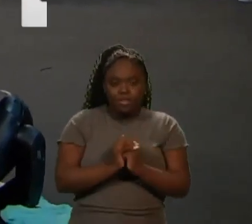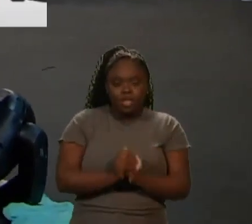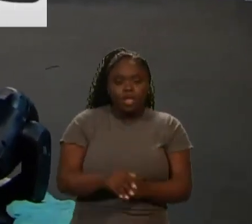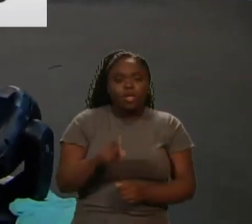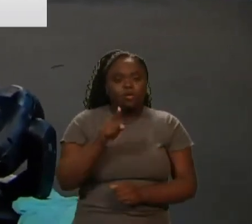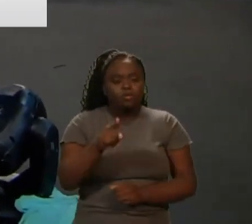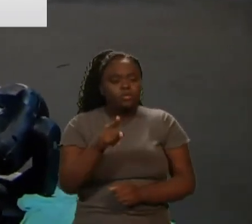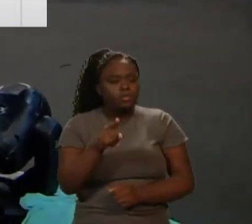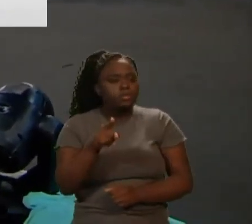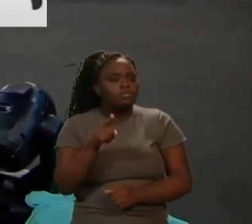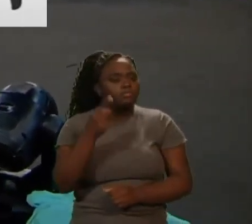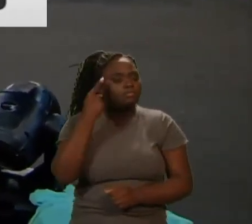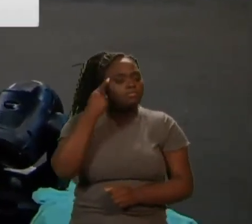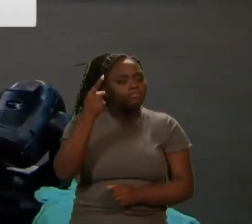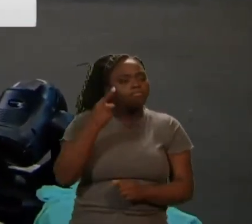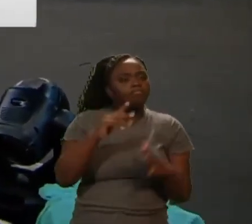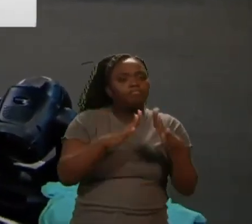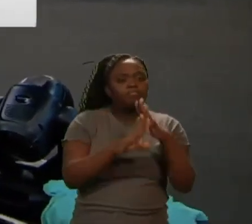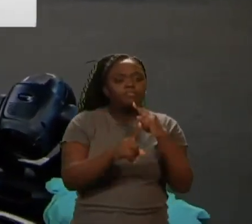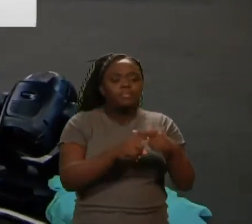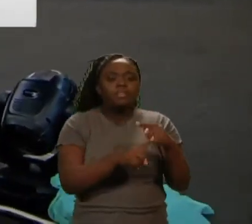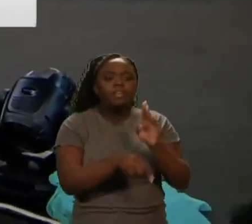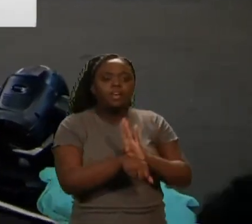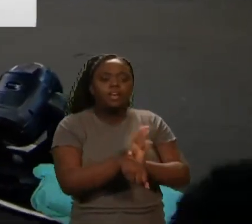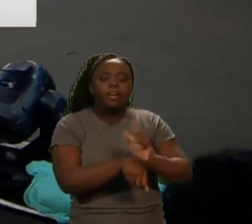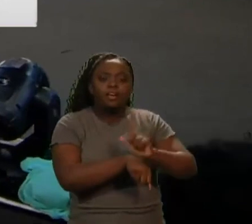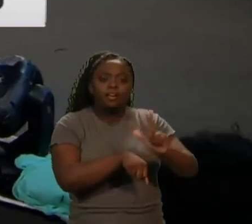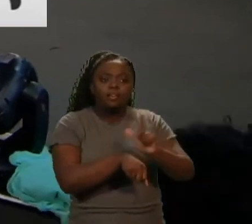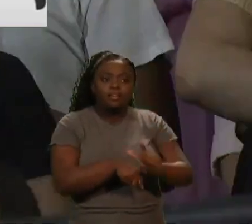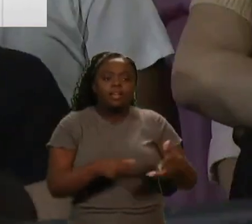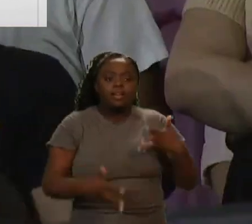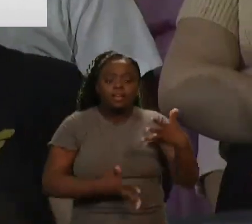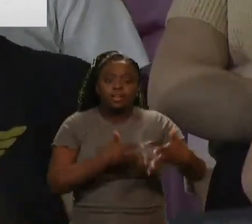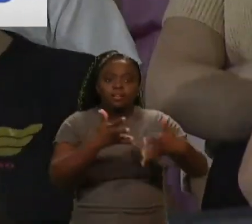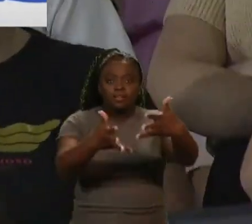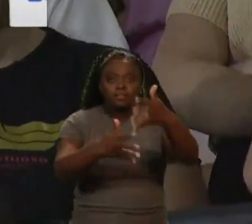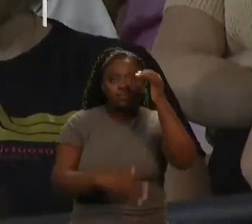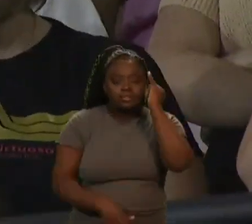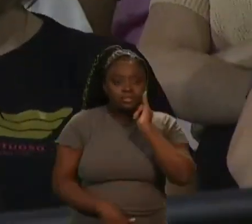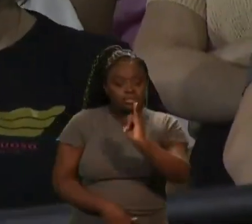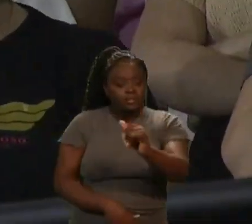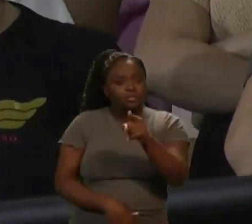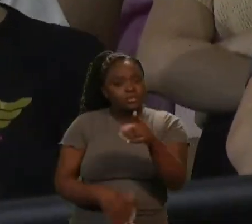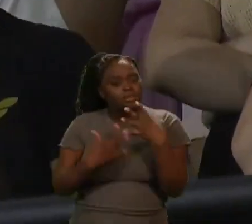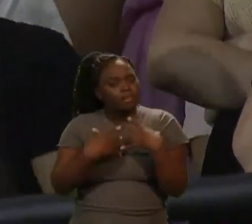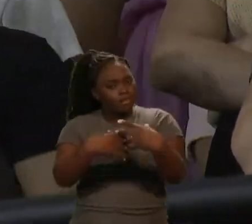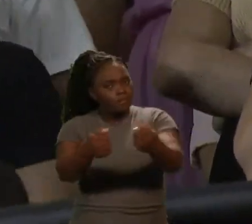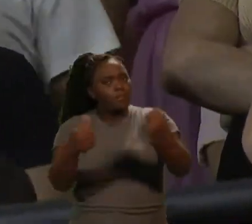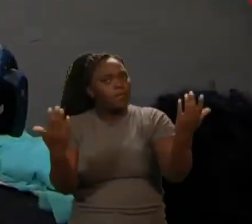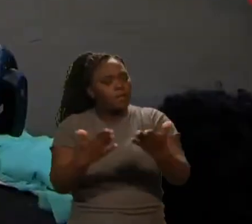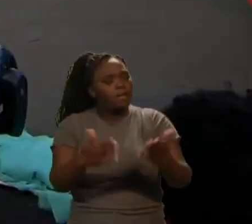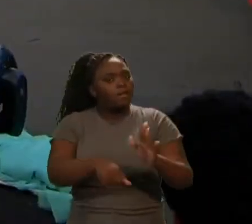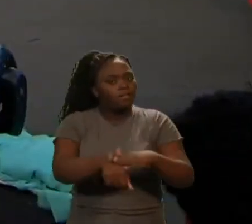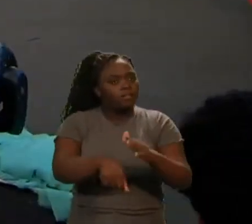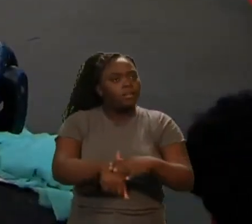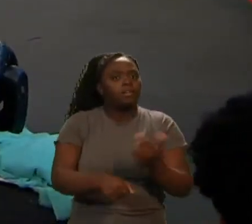de consciência. A igreja Batista da Lagoinha está te dando a palavra. Agora faz alguma coisa com aquilo que tu recebeu, senão se torna uma mentira para